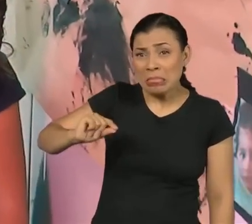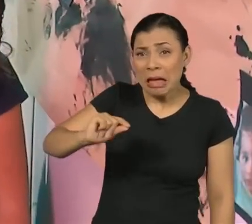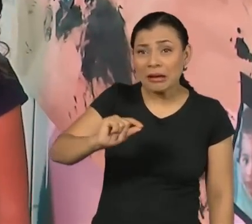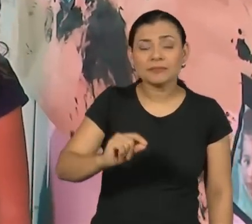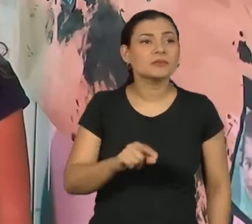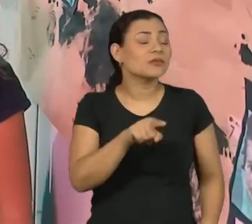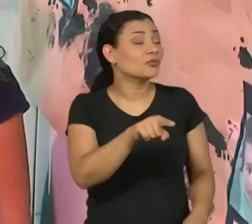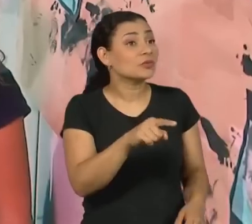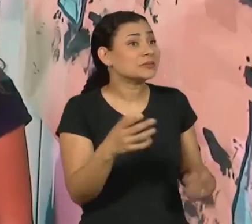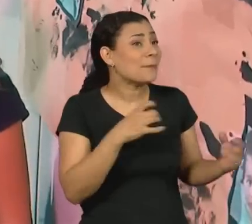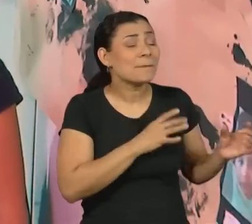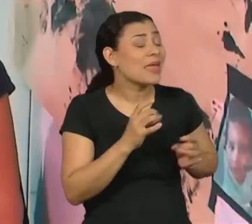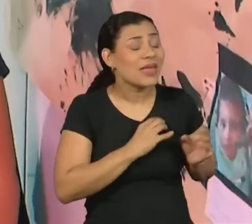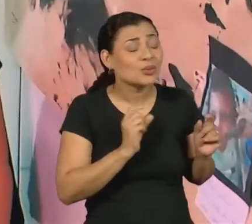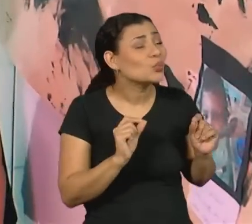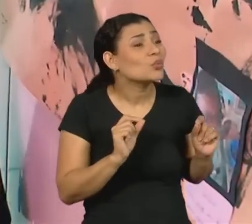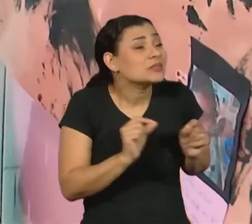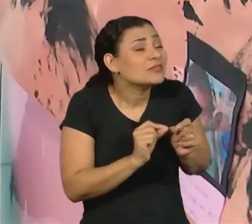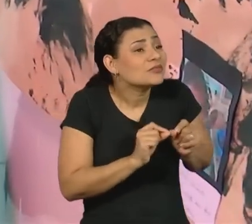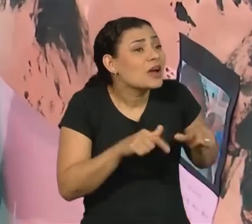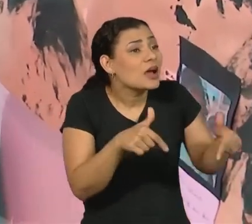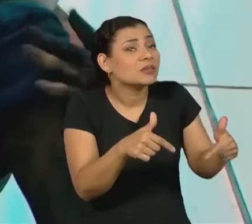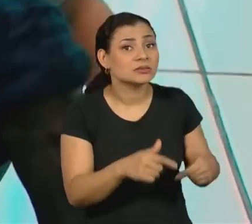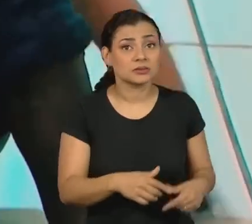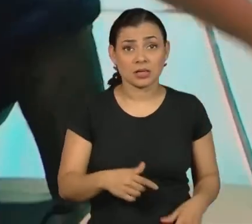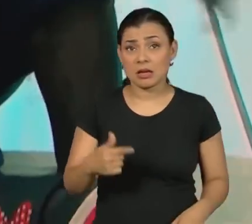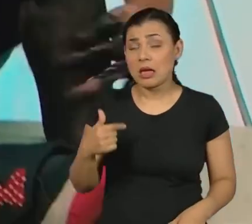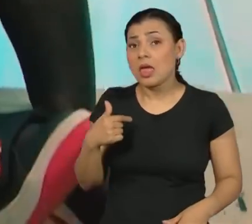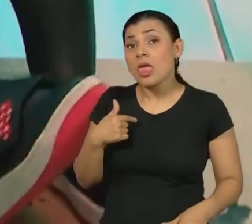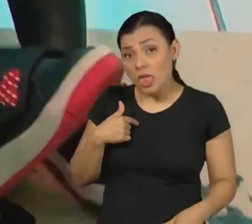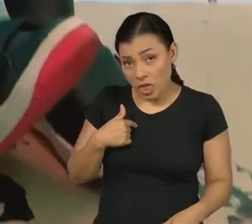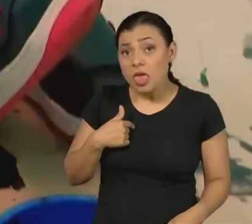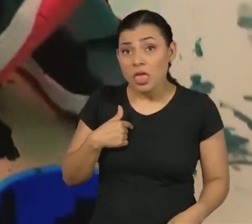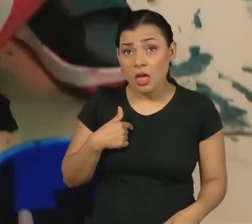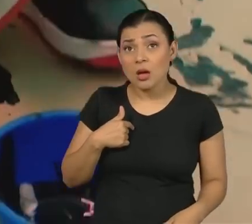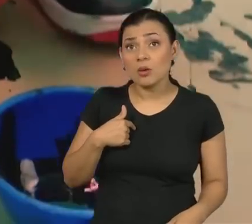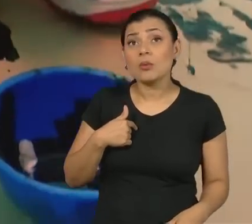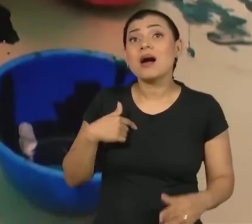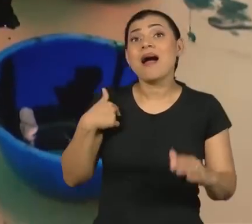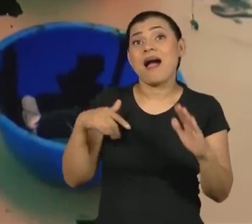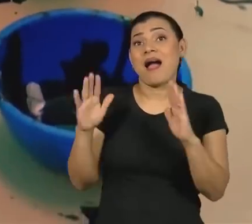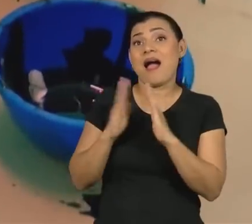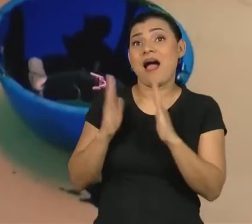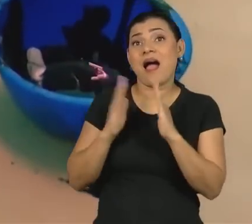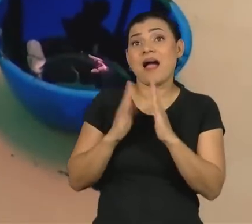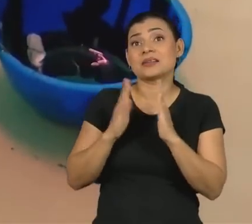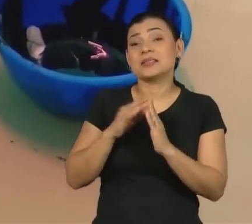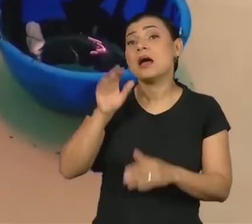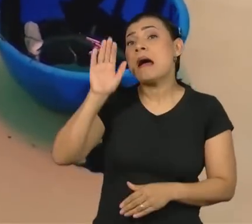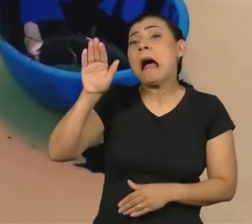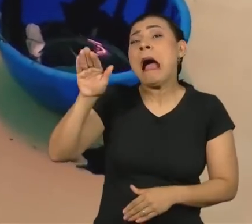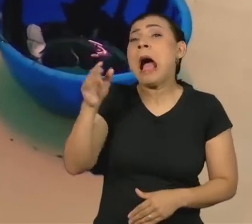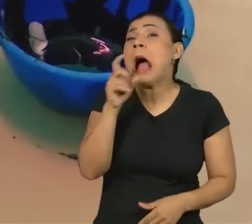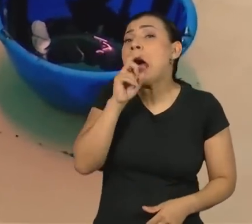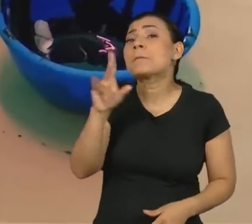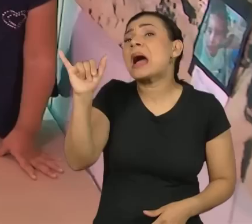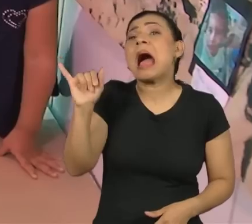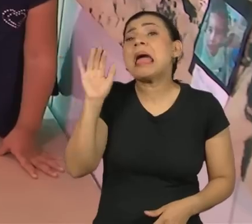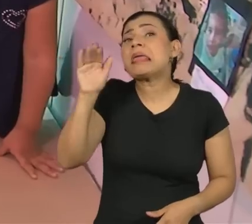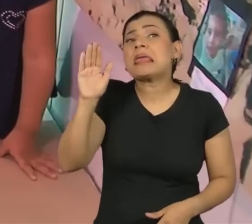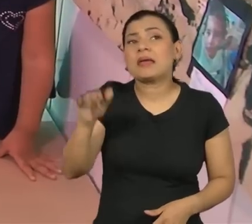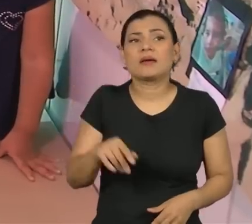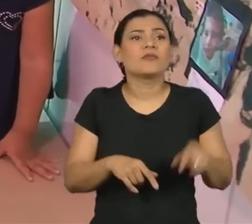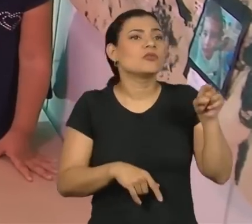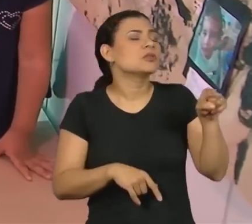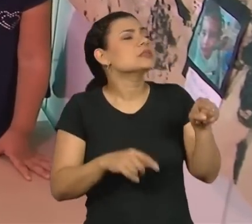faz quando você fica com medo de barata? Eu vou na minha tarantela do meu pai. Maria Cecília, você tem